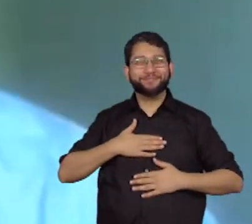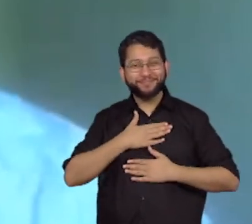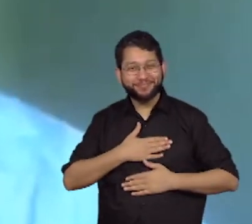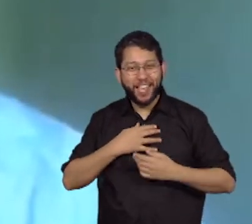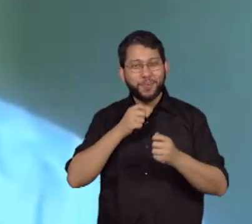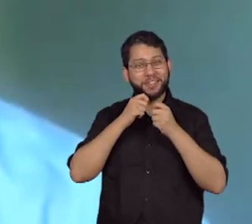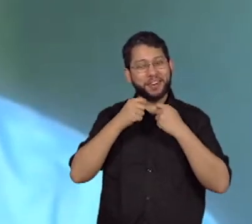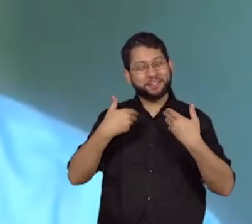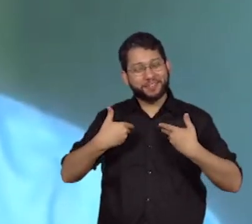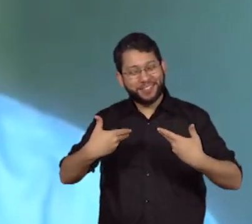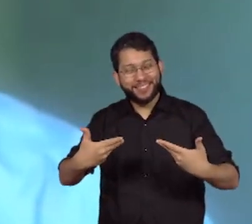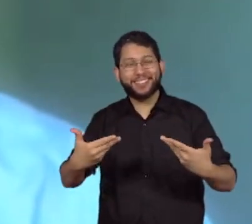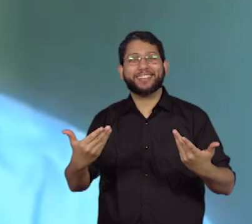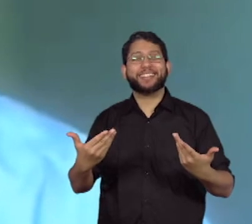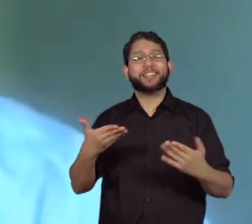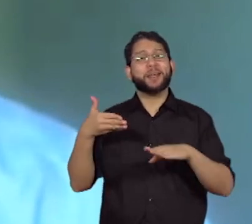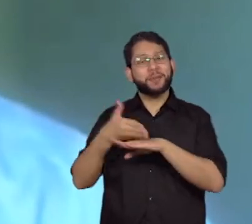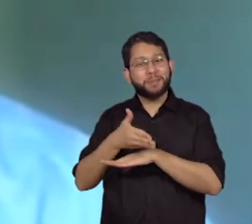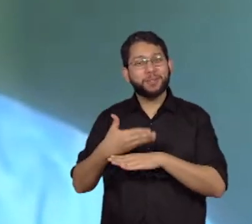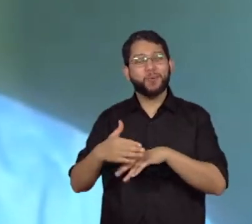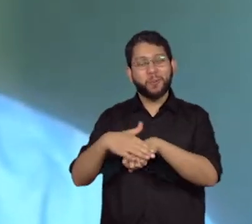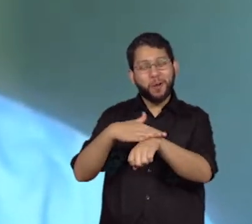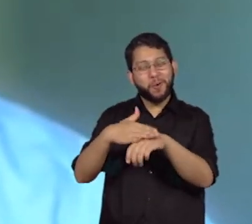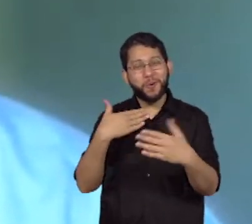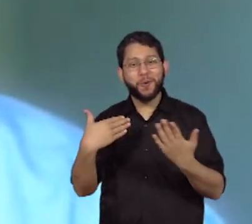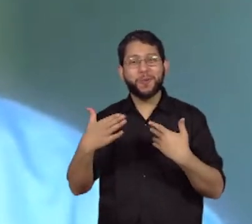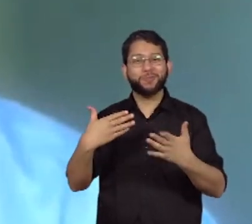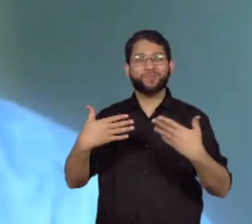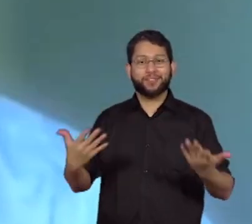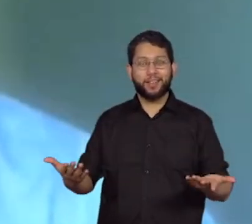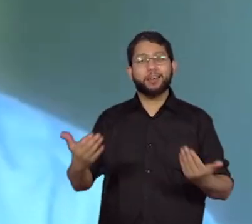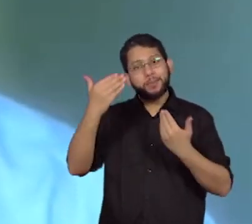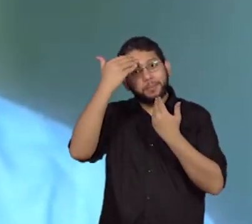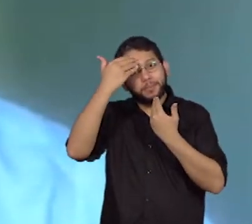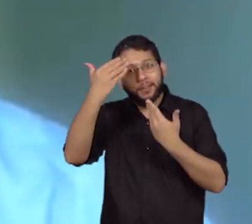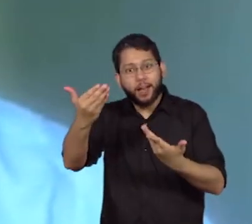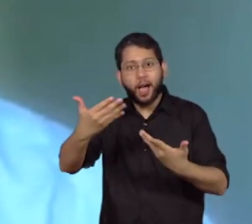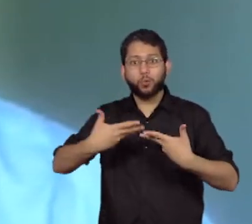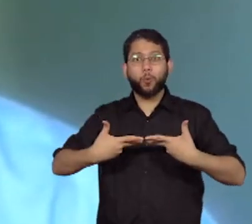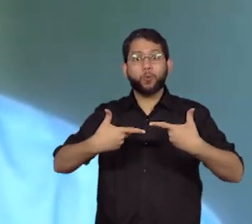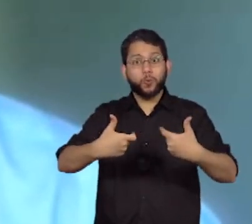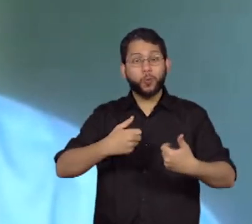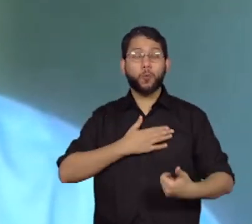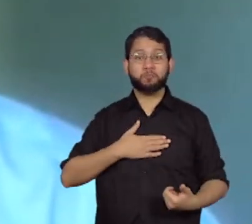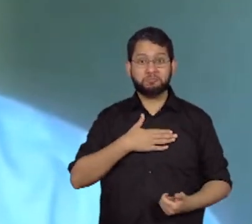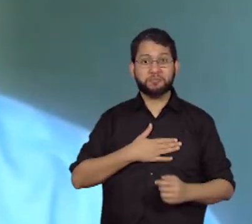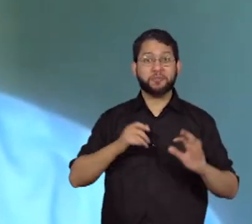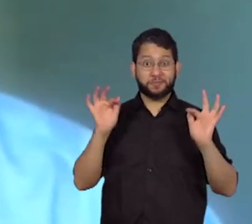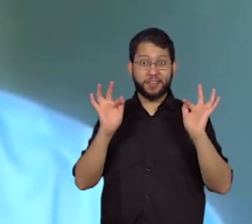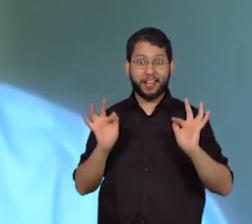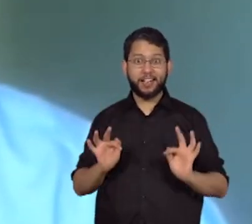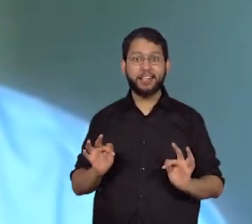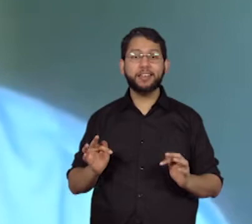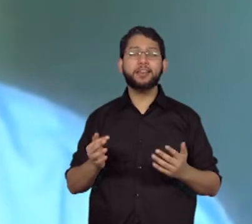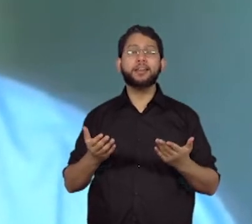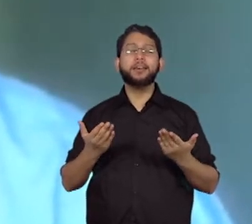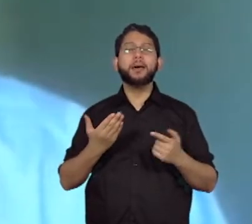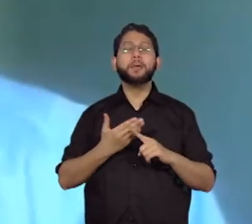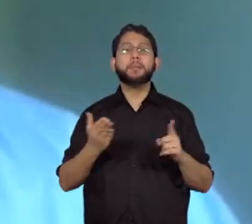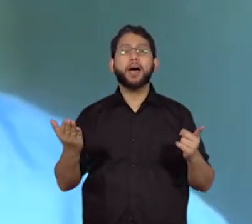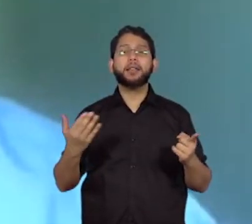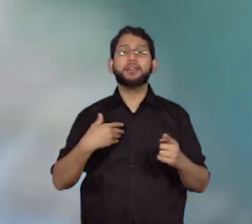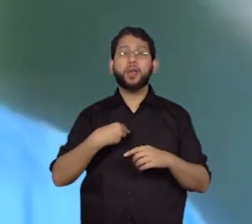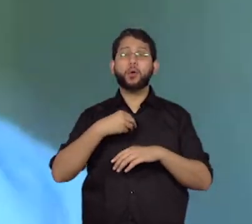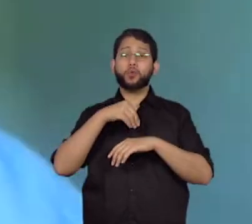tá aqui, ter participado com vocês dessa conversa. Muito, muito obrigado pelo convite. Bom,